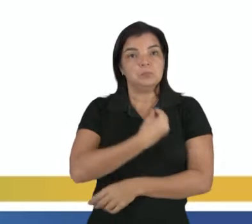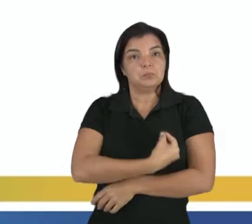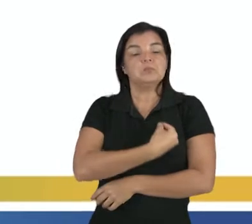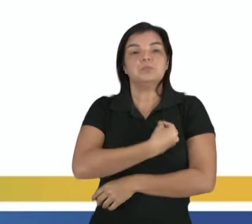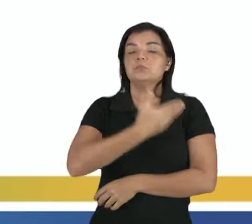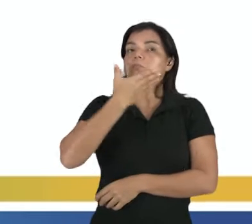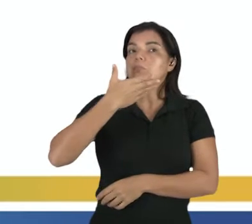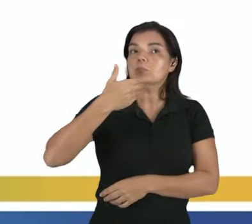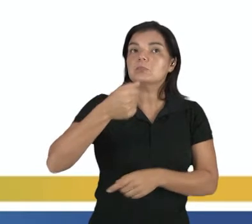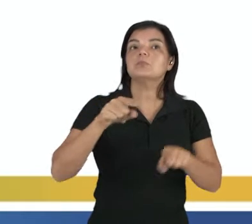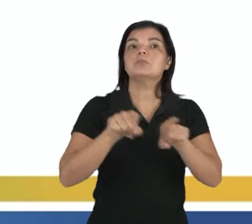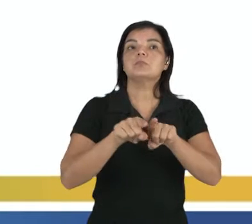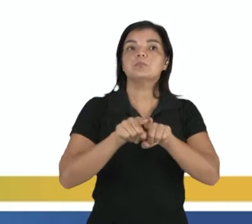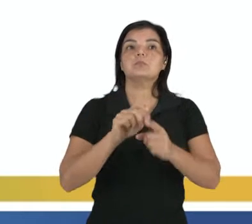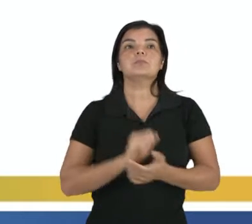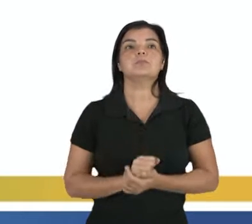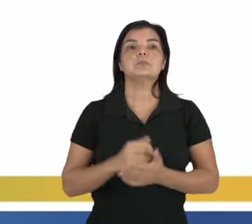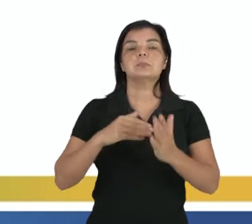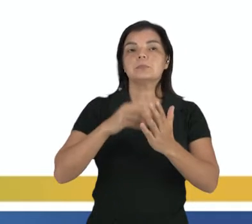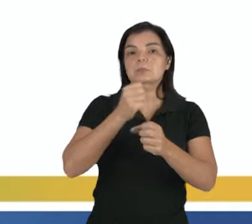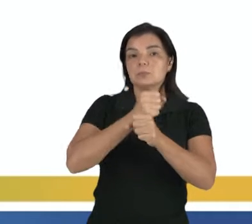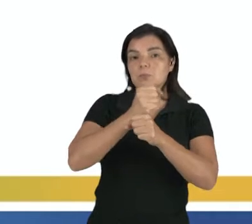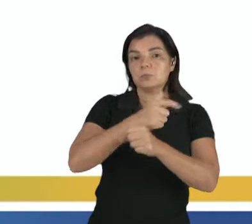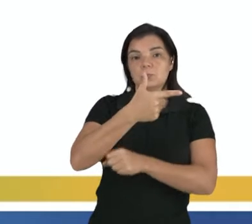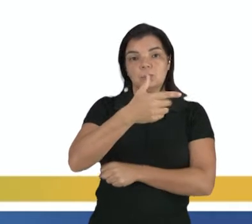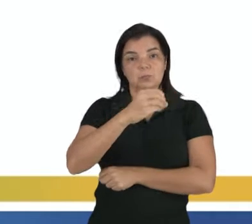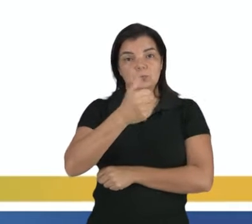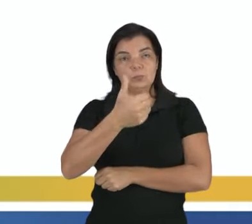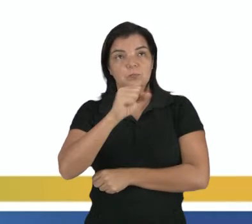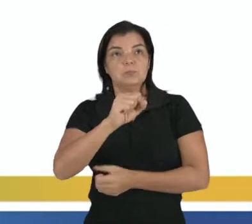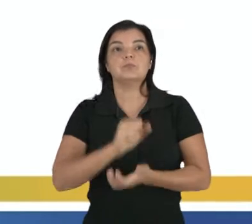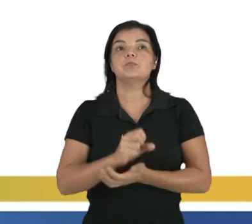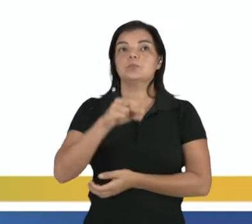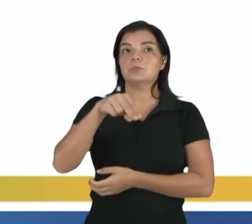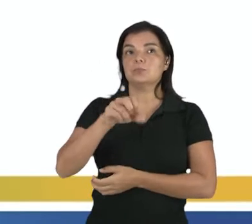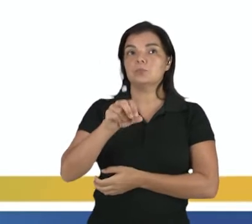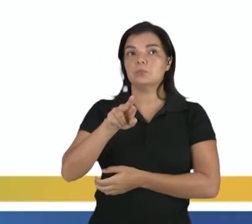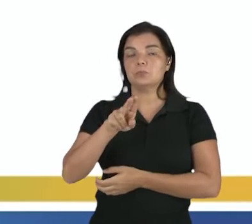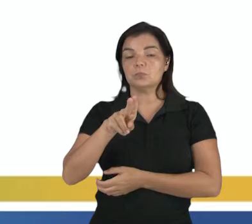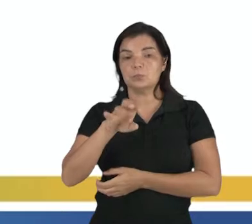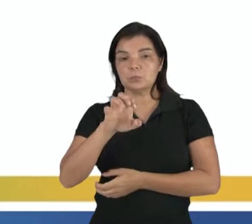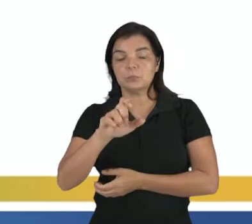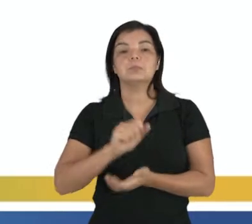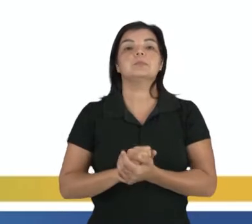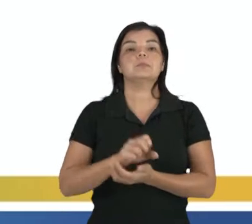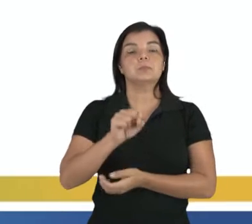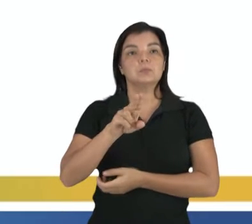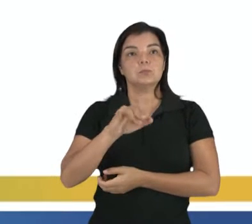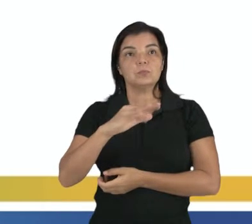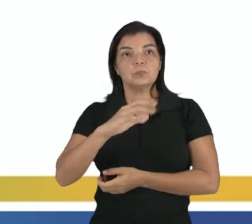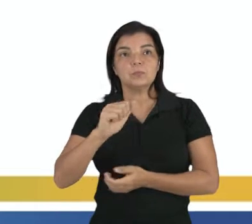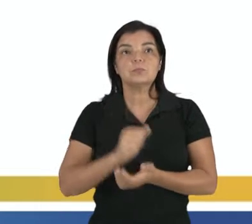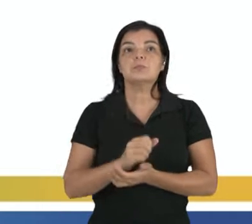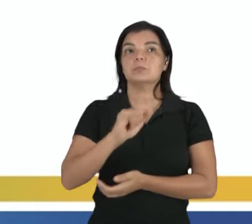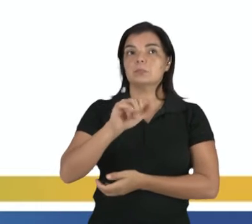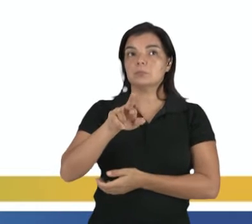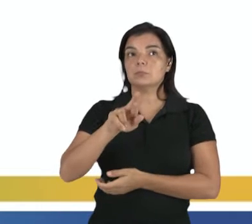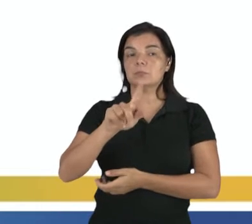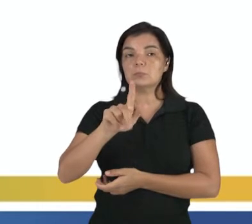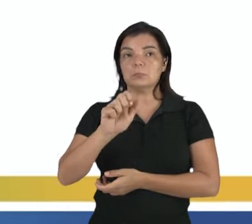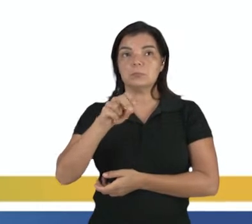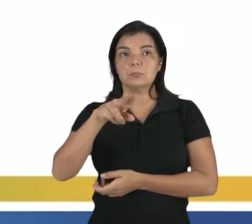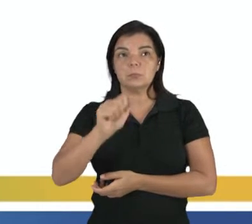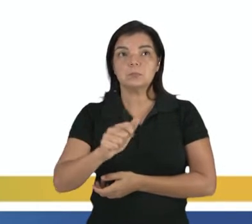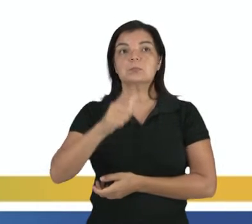vida melhores são, até o ano de 2018, eram a Noruega, a Suíça, a Irlanda e a Alemanha em